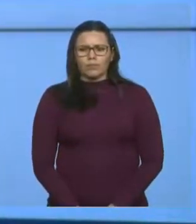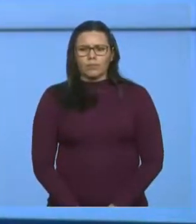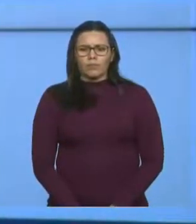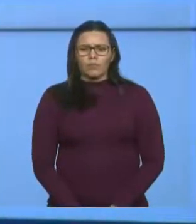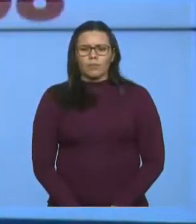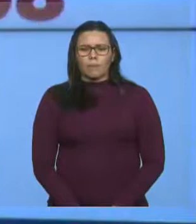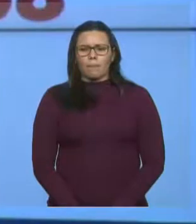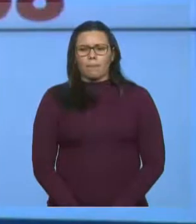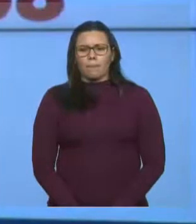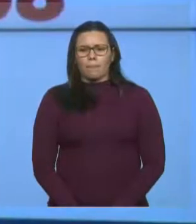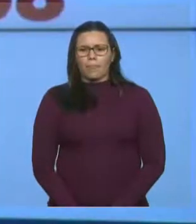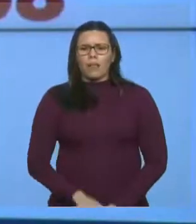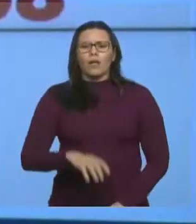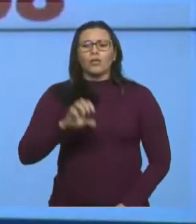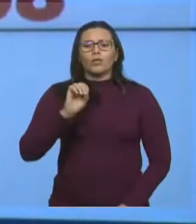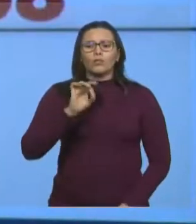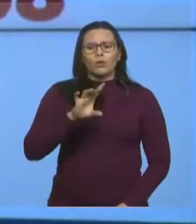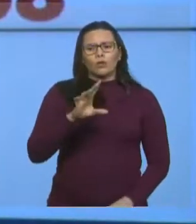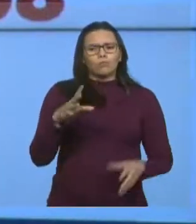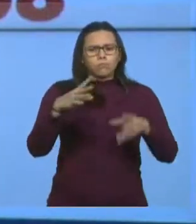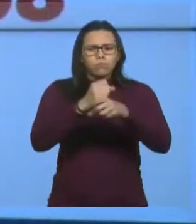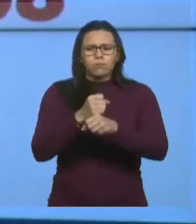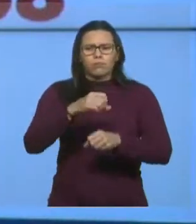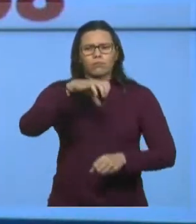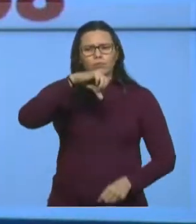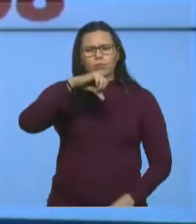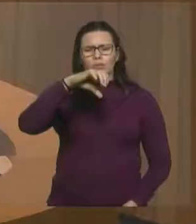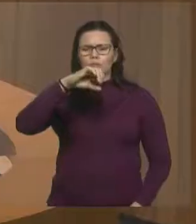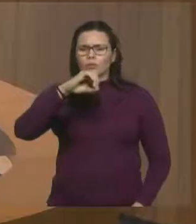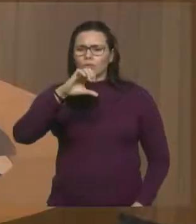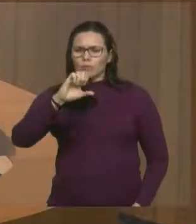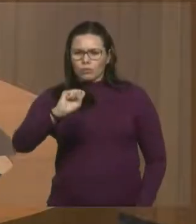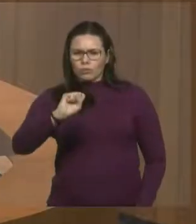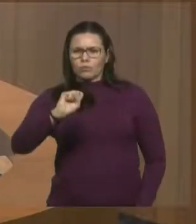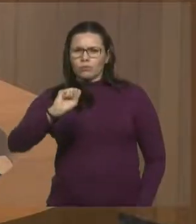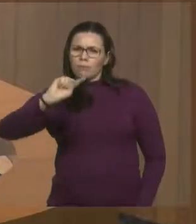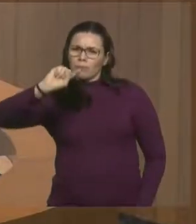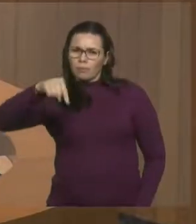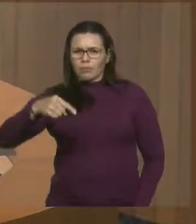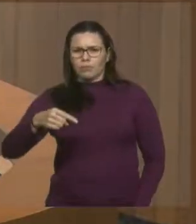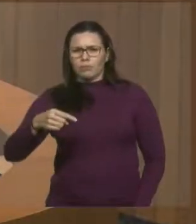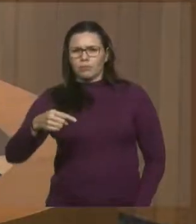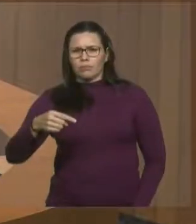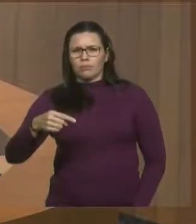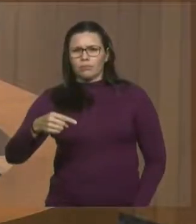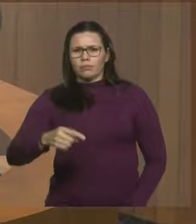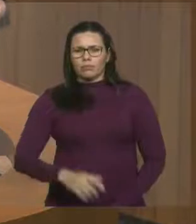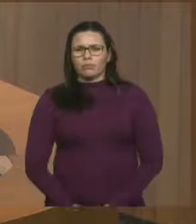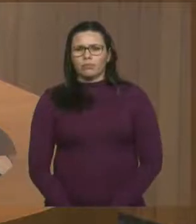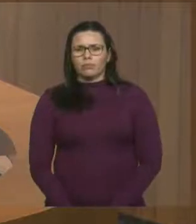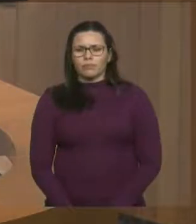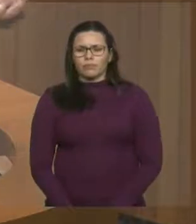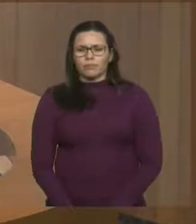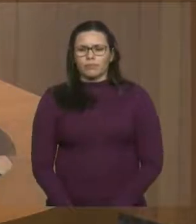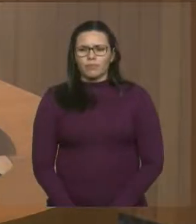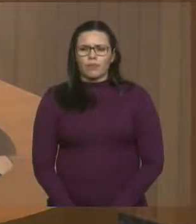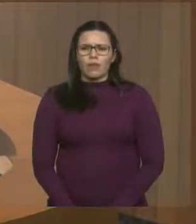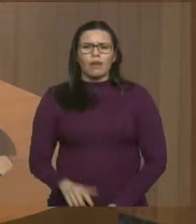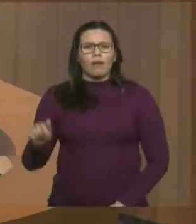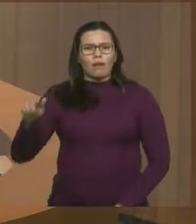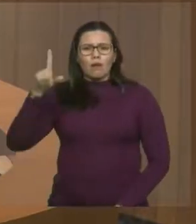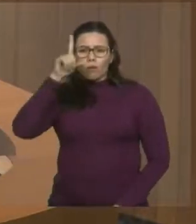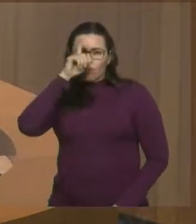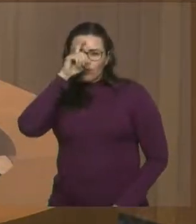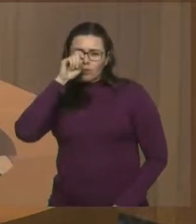Bem aqui, a gente chega a uma conclusão. Aldenor Abelo sempre tem gerado confusão do ponto de vista